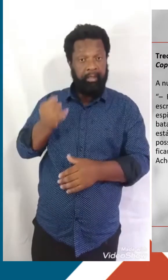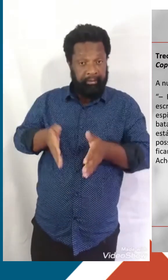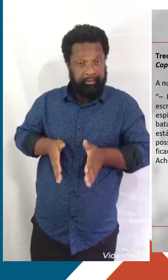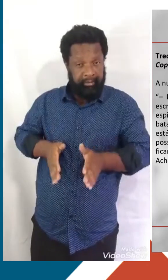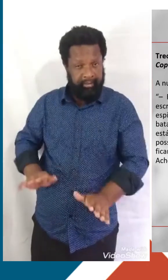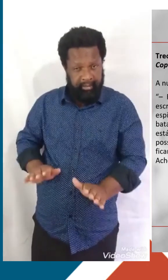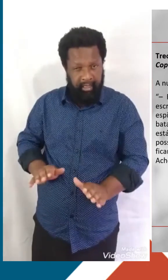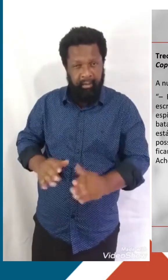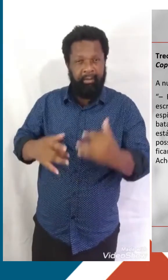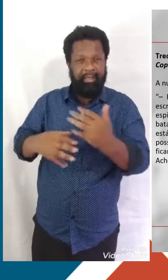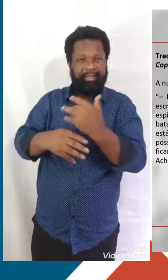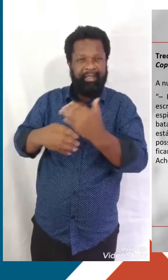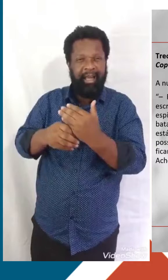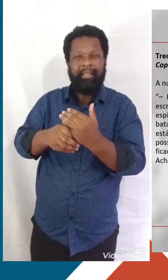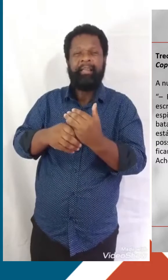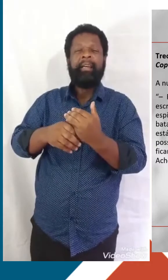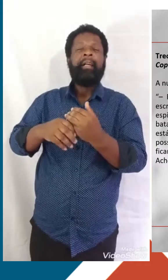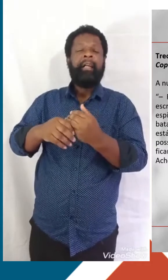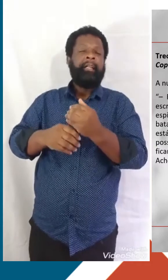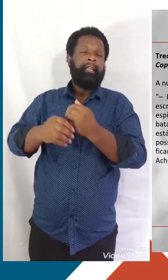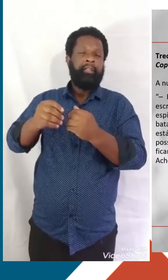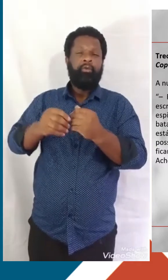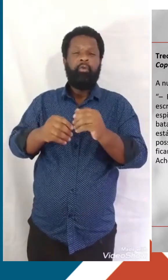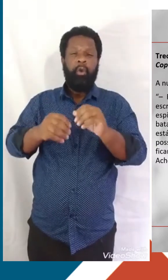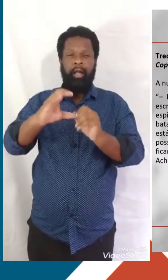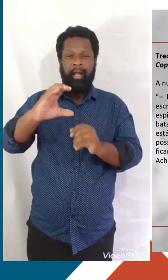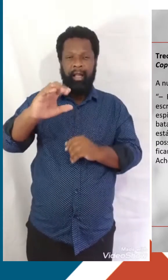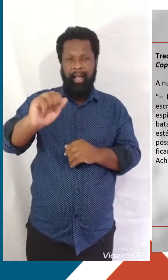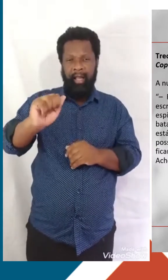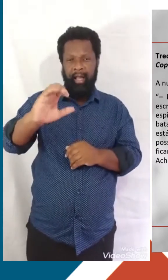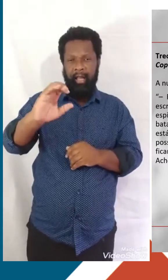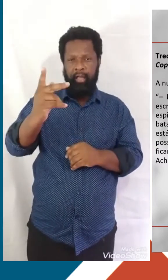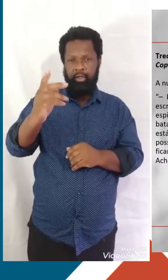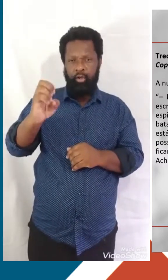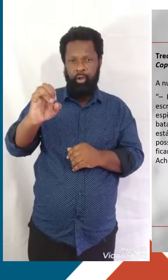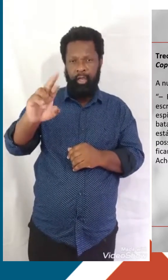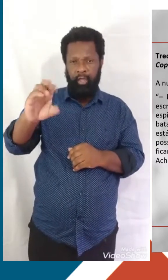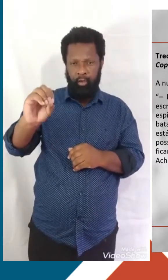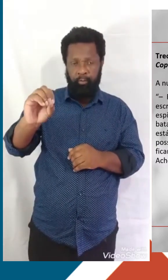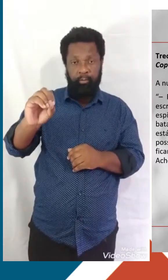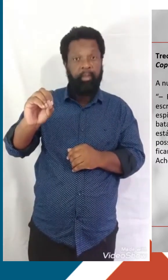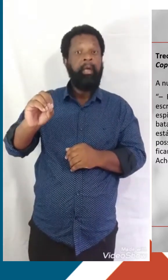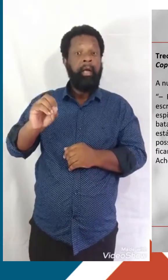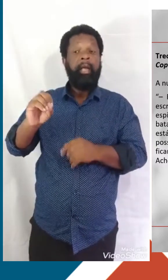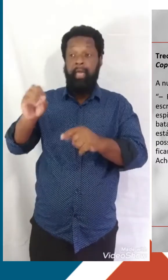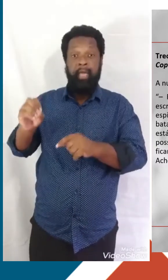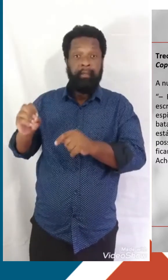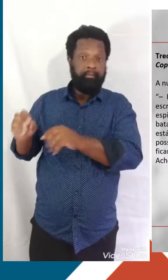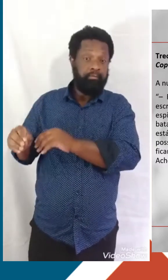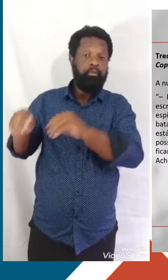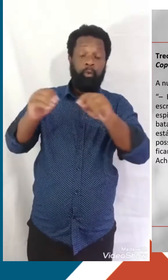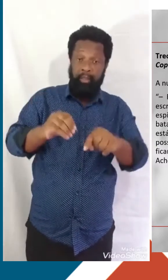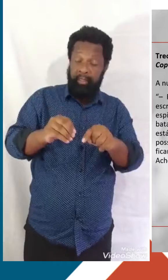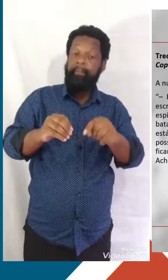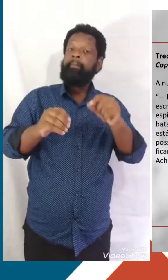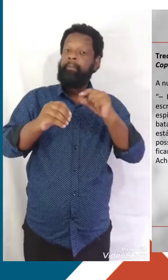Cachoeiro de Itapemirim, no Espírito Santo, em 1913. Desde 1928, quando estreia na imprensa no